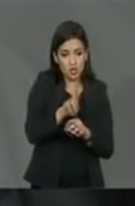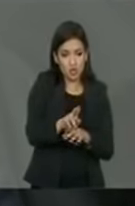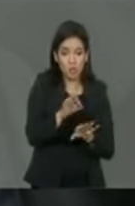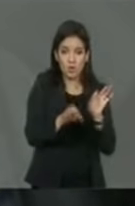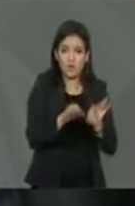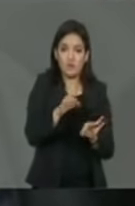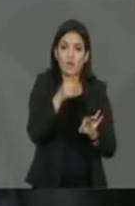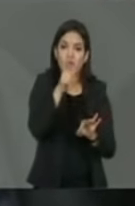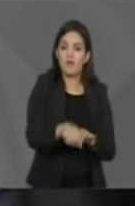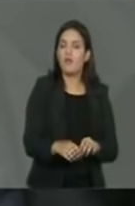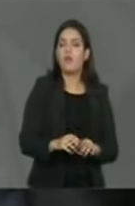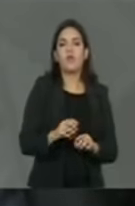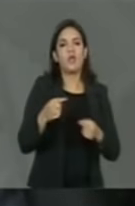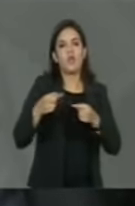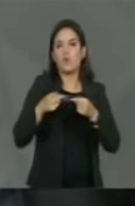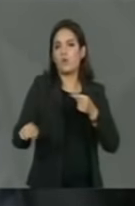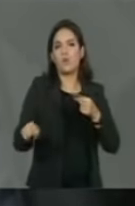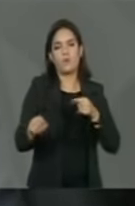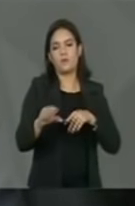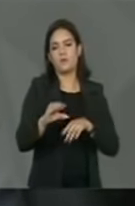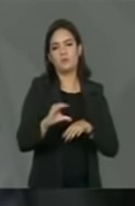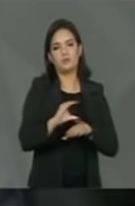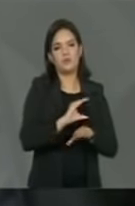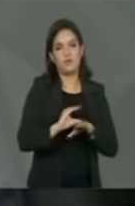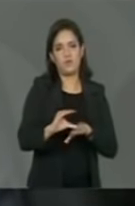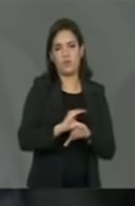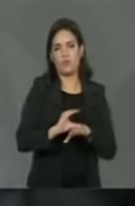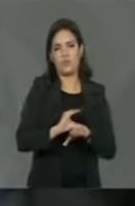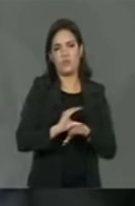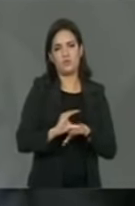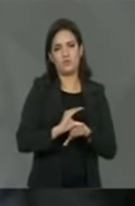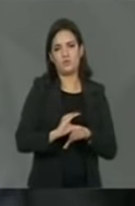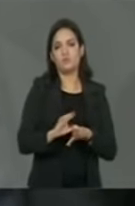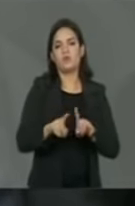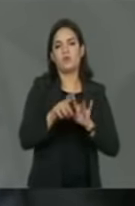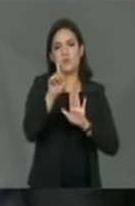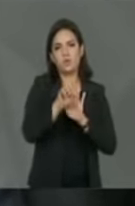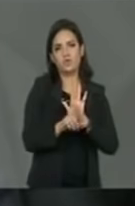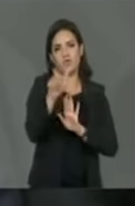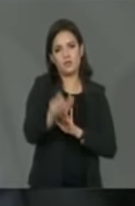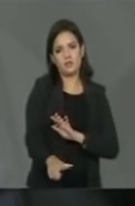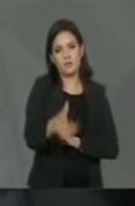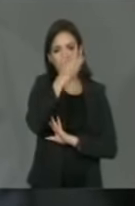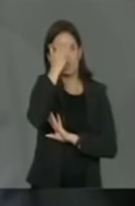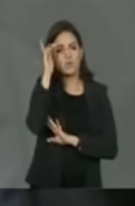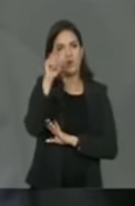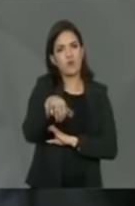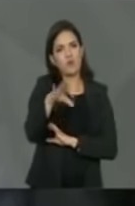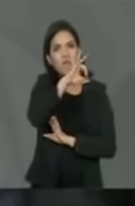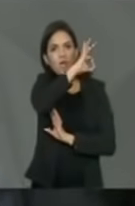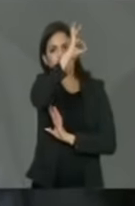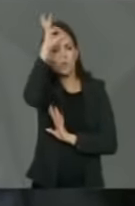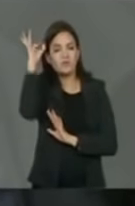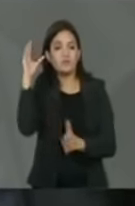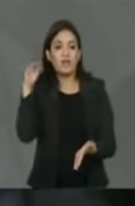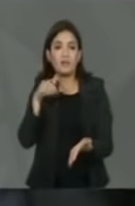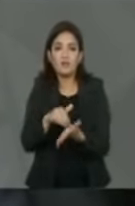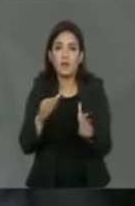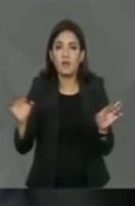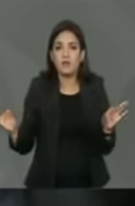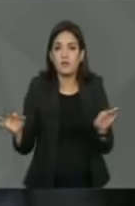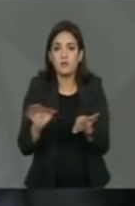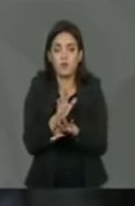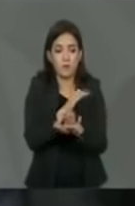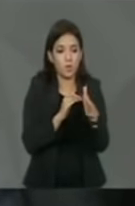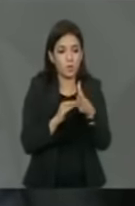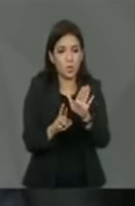incompatível com o direito fundamental do réu de ser presumido inocente até que sobrevenha o